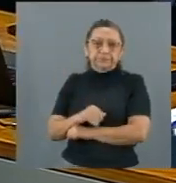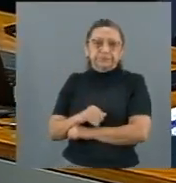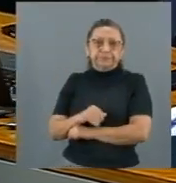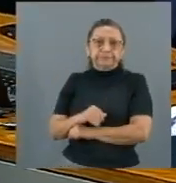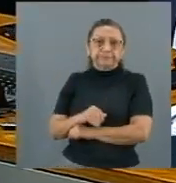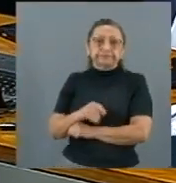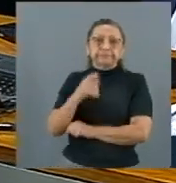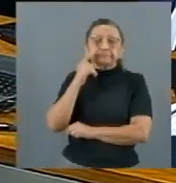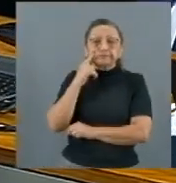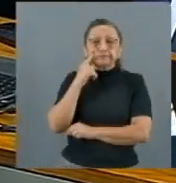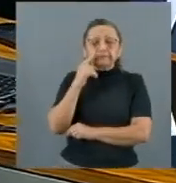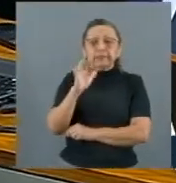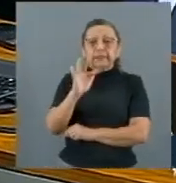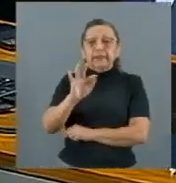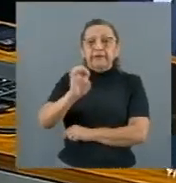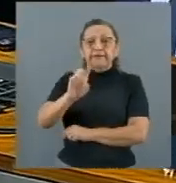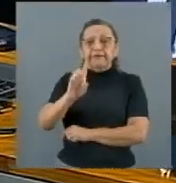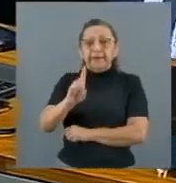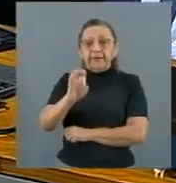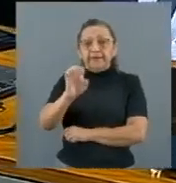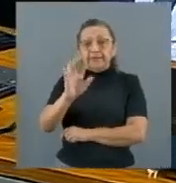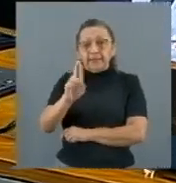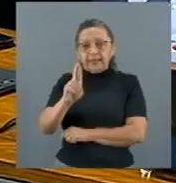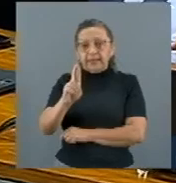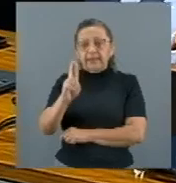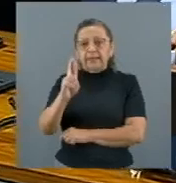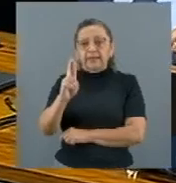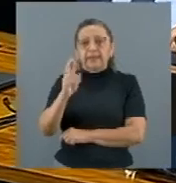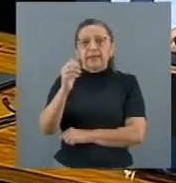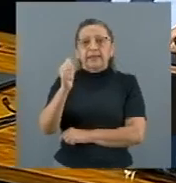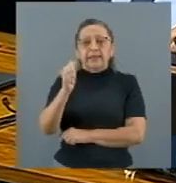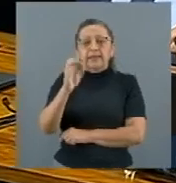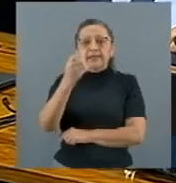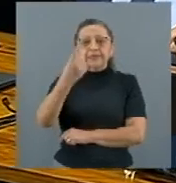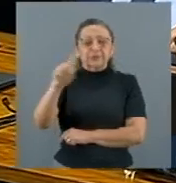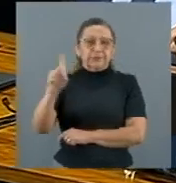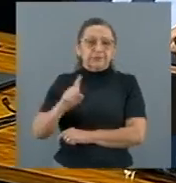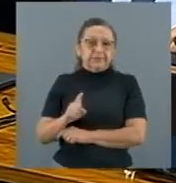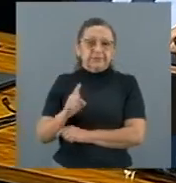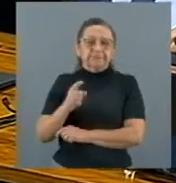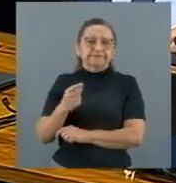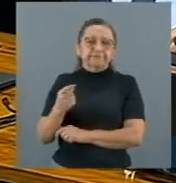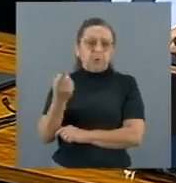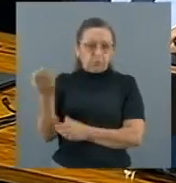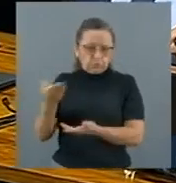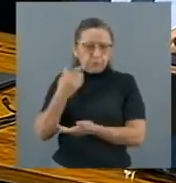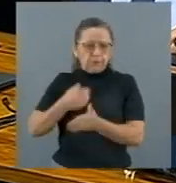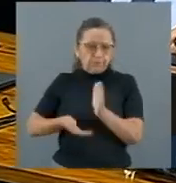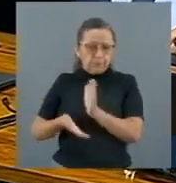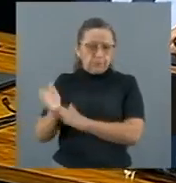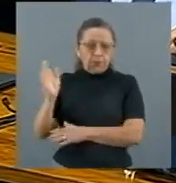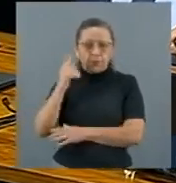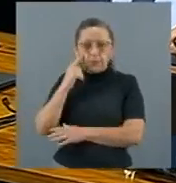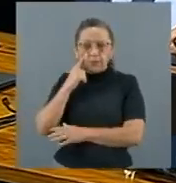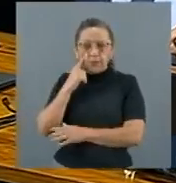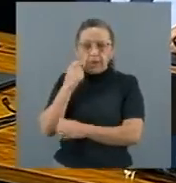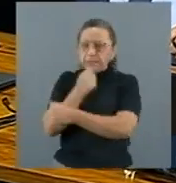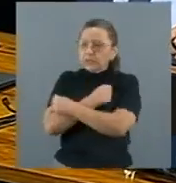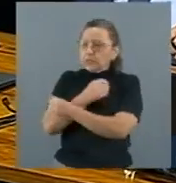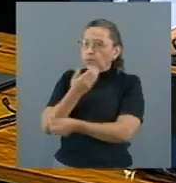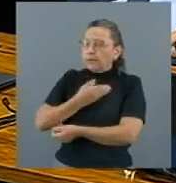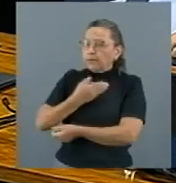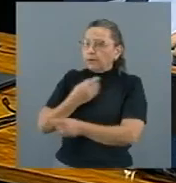questão das federações. Hoje nós vou lá dar um abraço no senador Ciro, né, assistir ao surgimento de um gigante